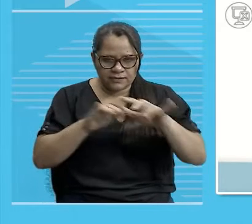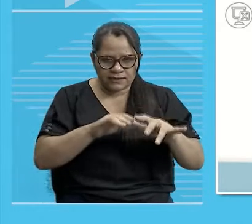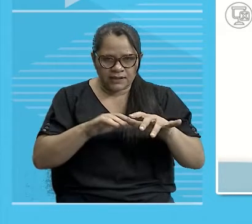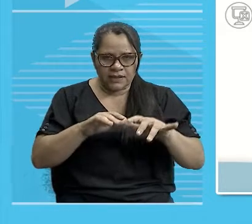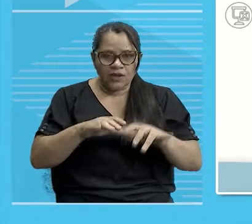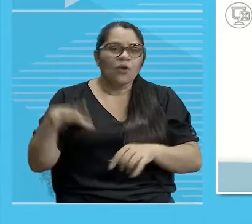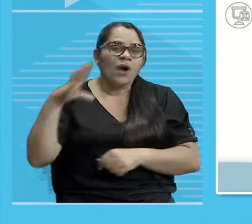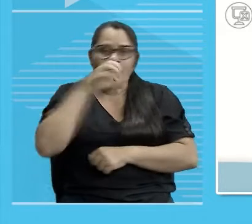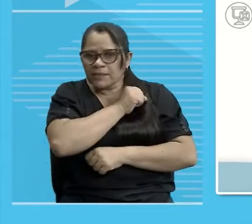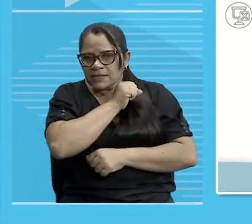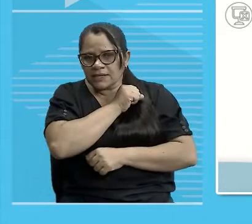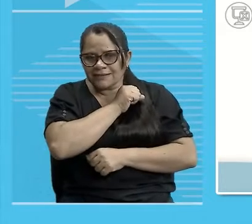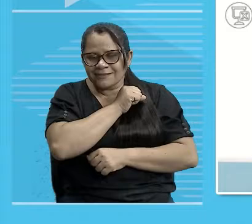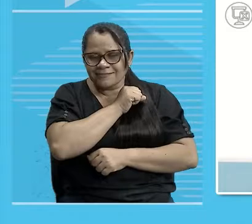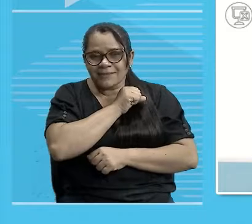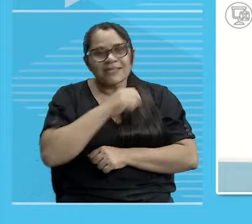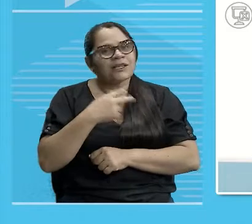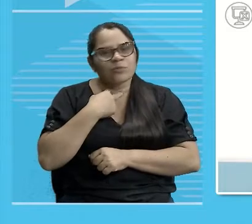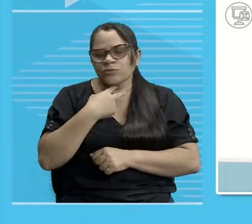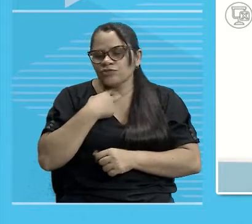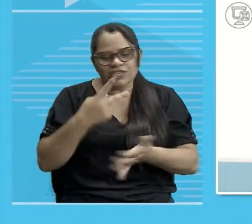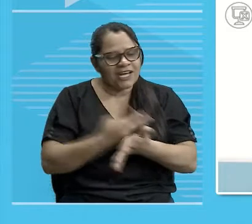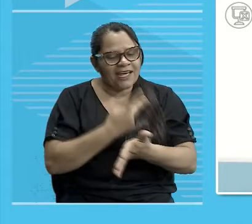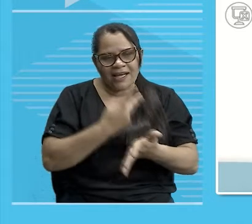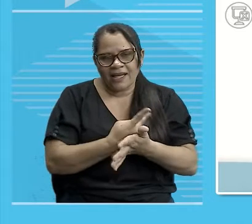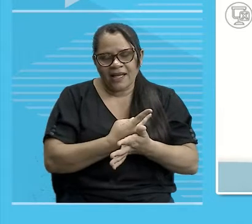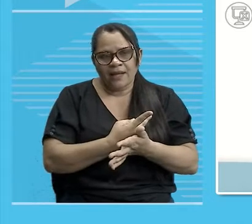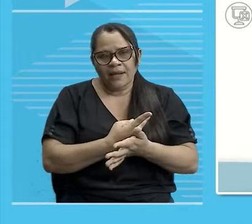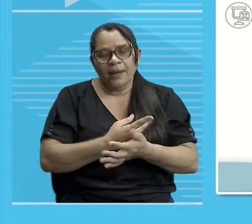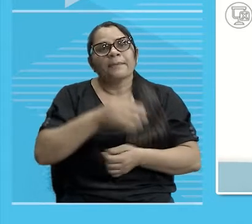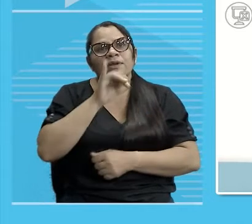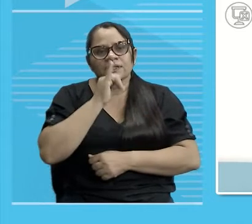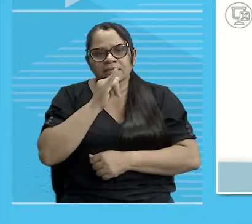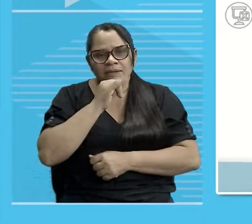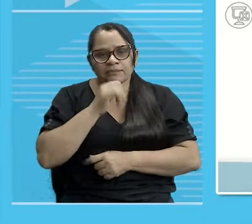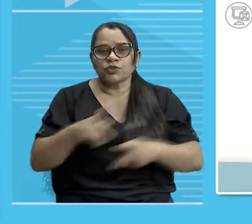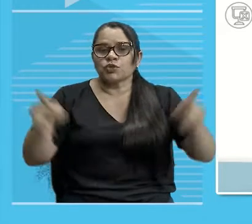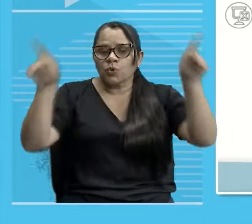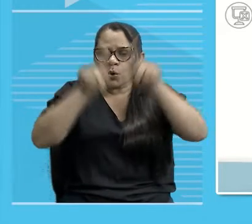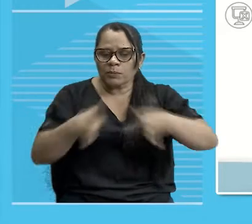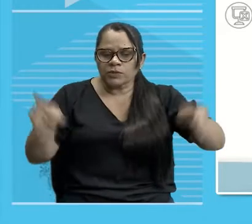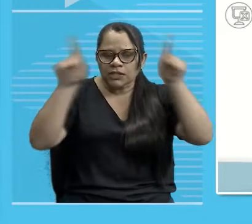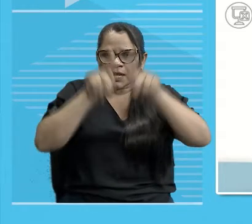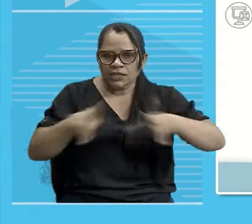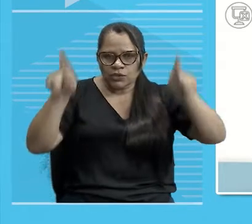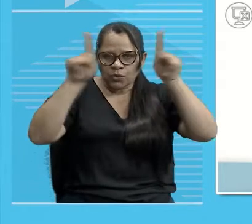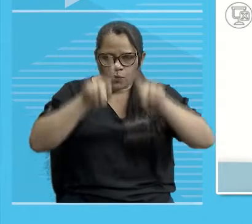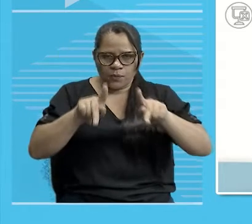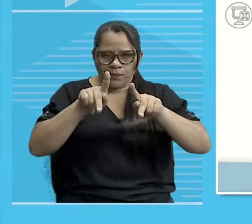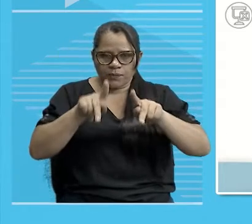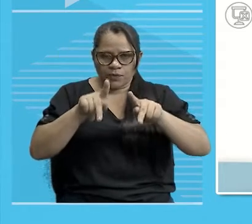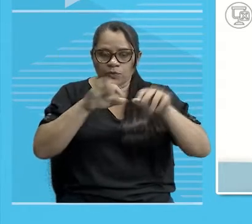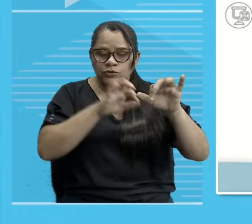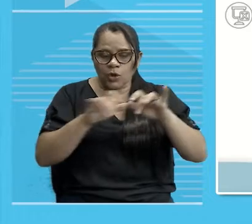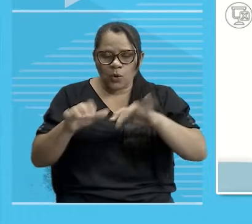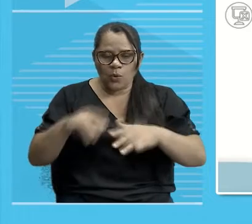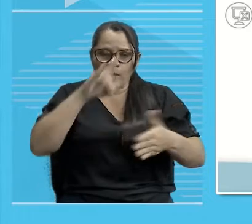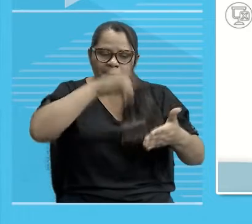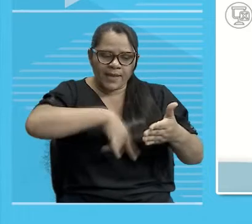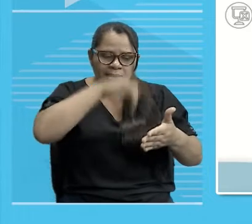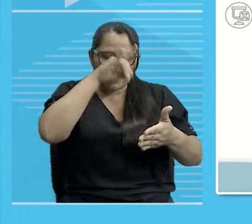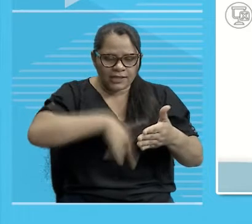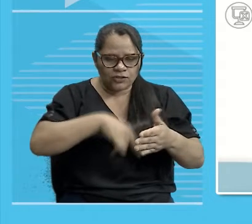errar porque porque o computador nós podemos no computador primeiro o documento é digital depois